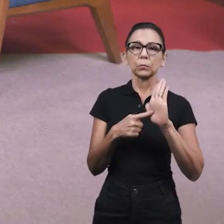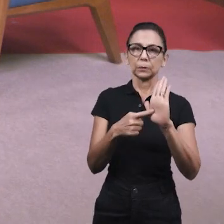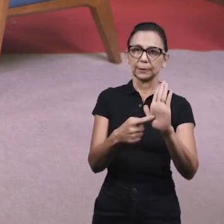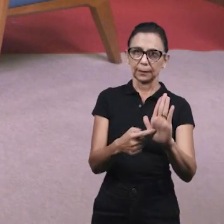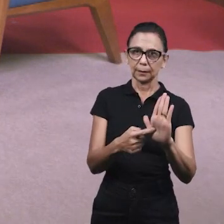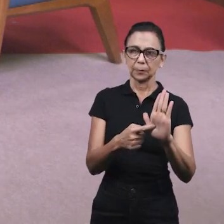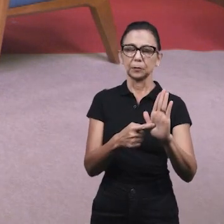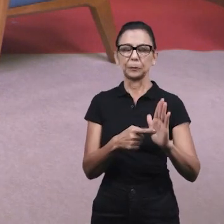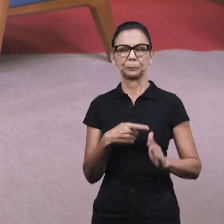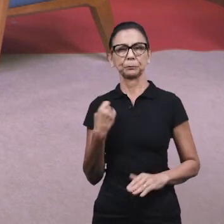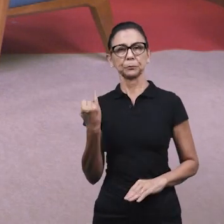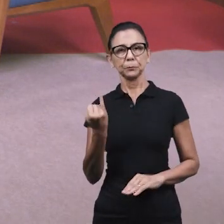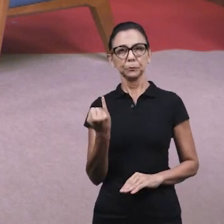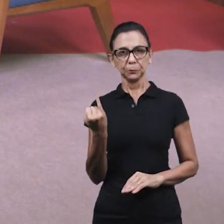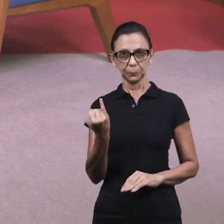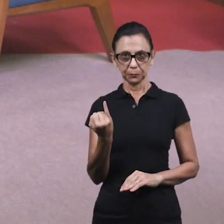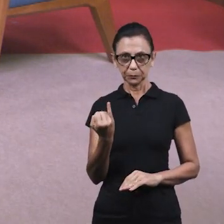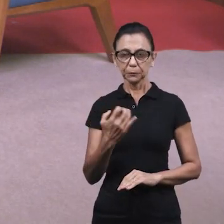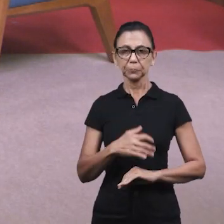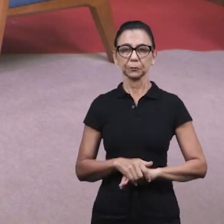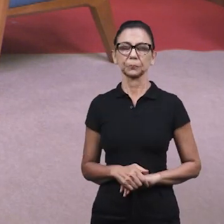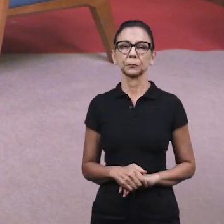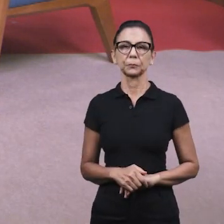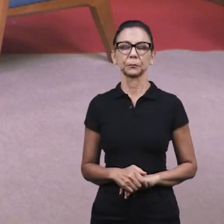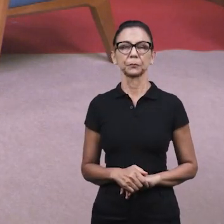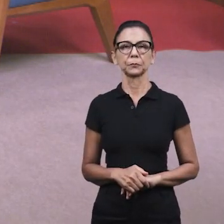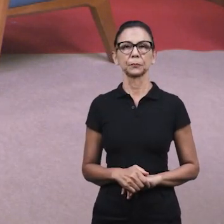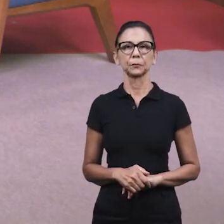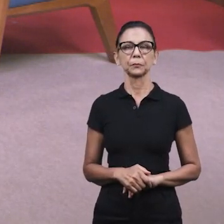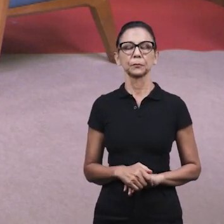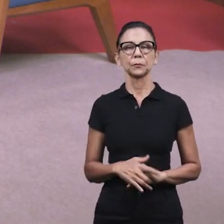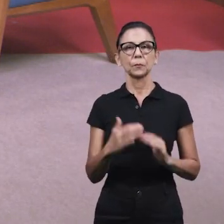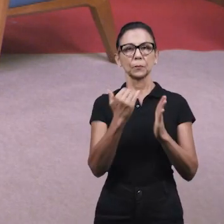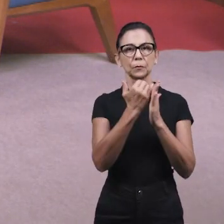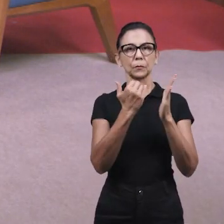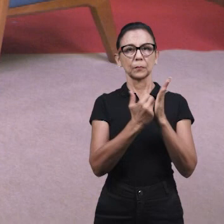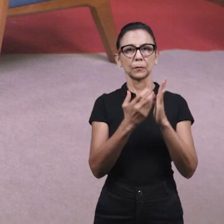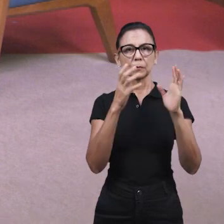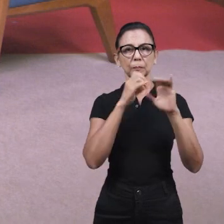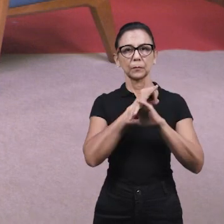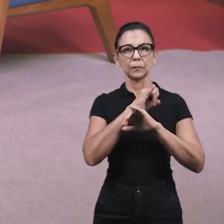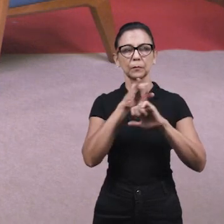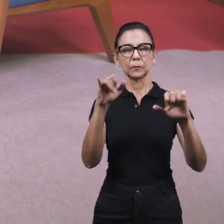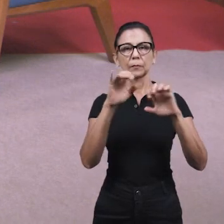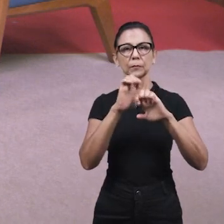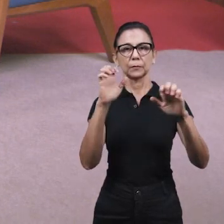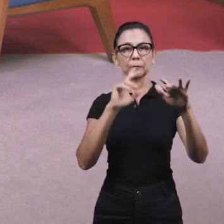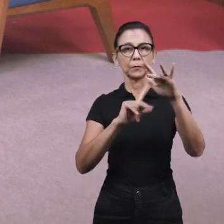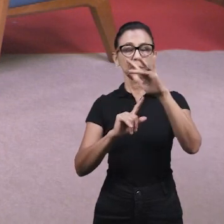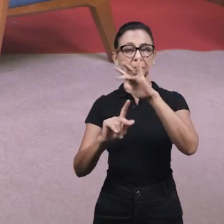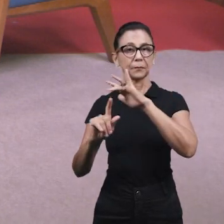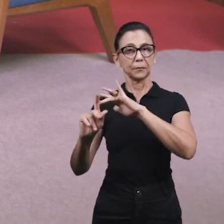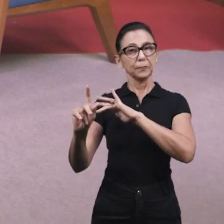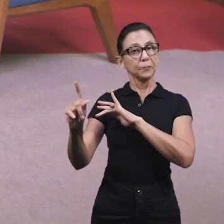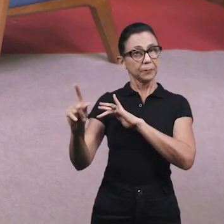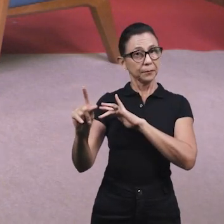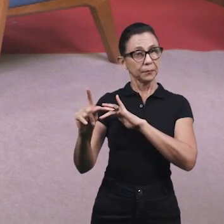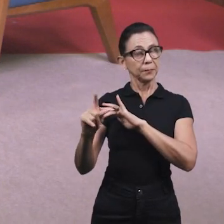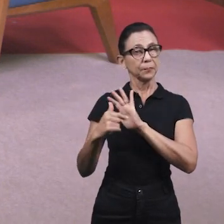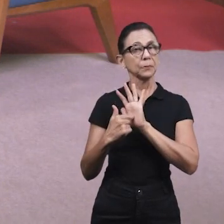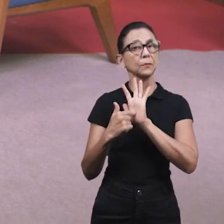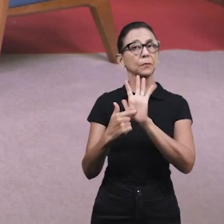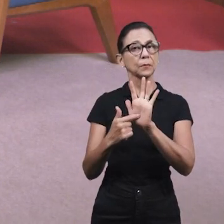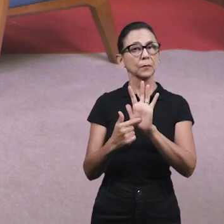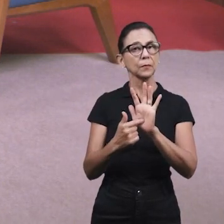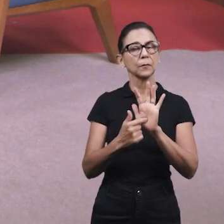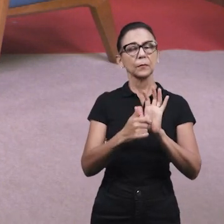a importância do quadro Lições do Manaim dentro do contexto do programa, né, do programa Anunciando o Evangelho Eterno. E nós vamos